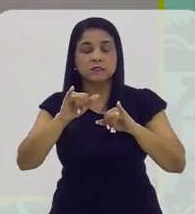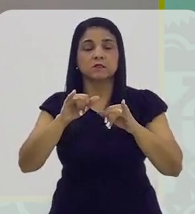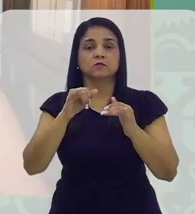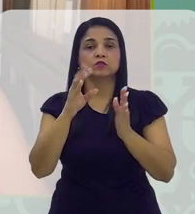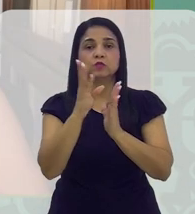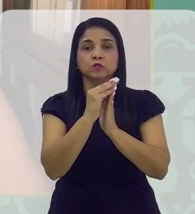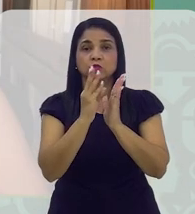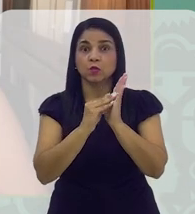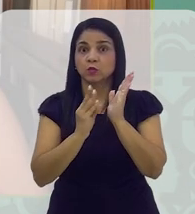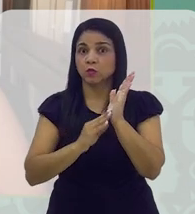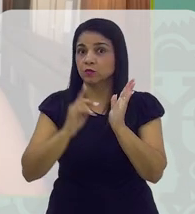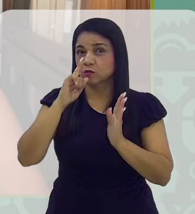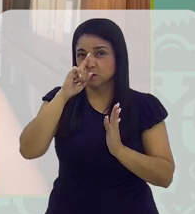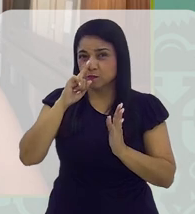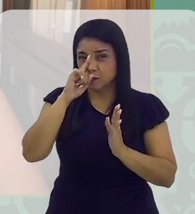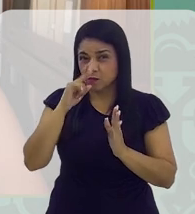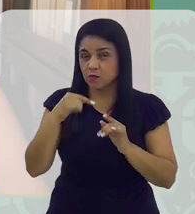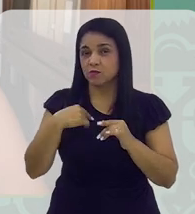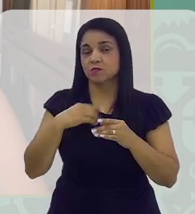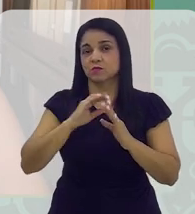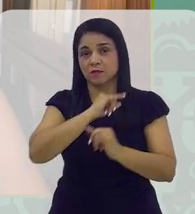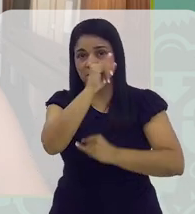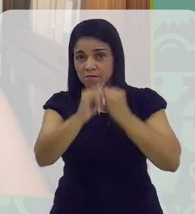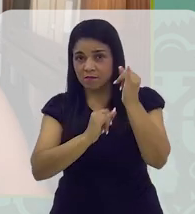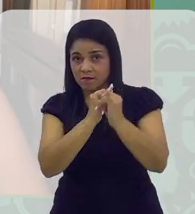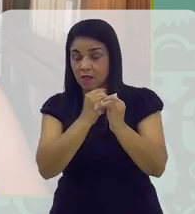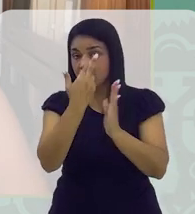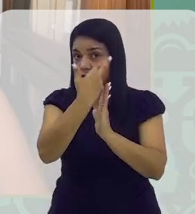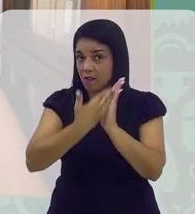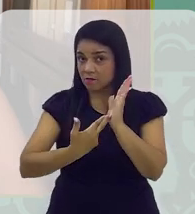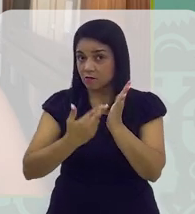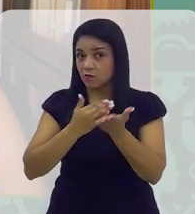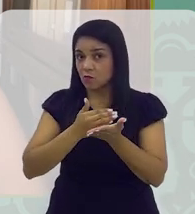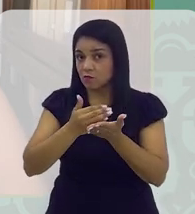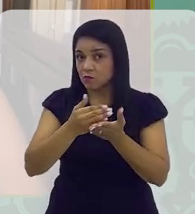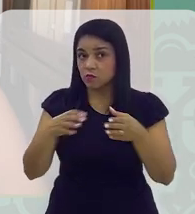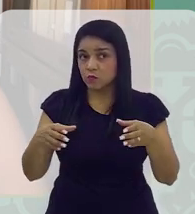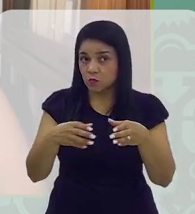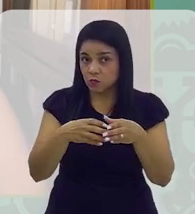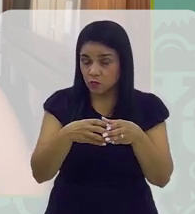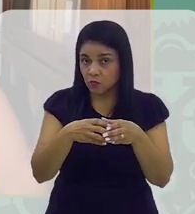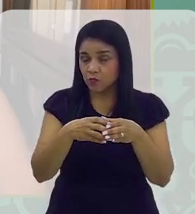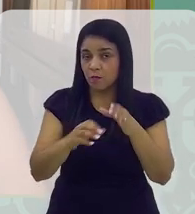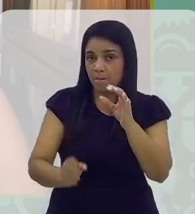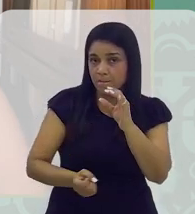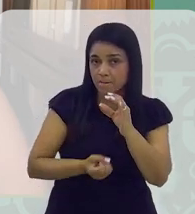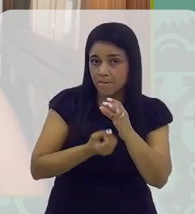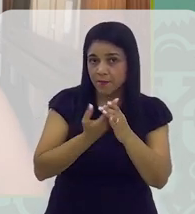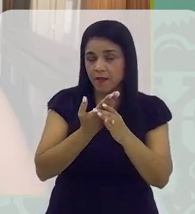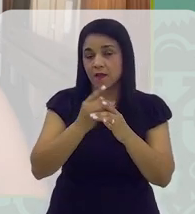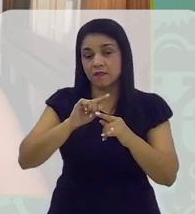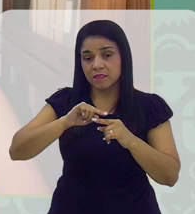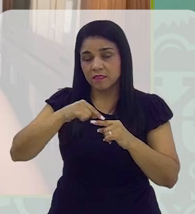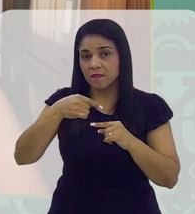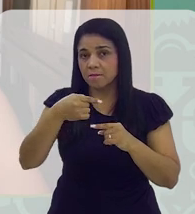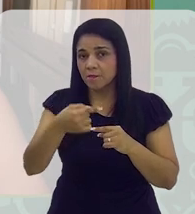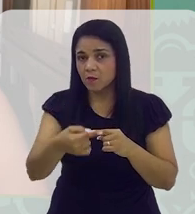na internet. Então, esse foi um relatório que a gente começou a fazer. O grupo foi formado